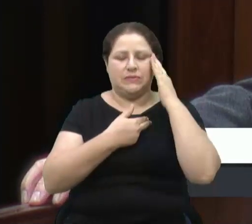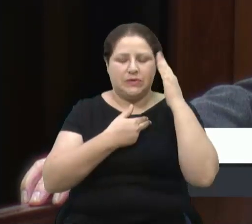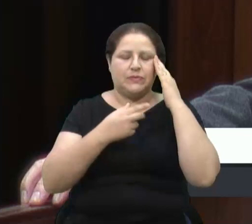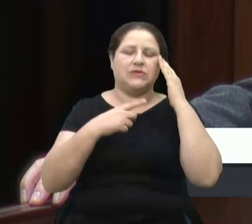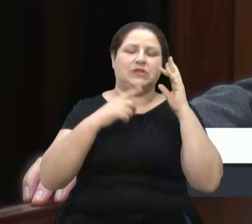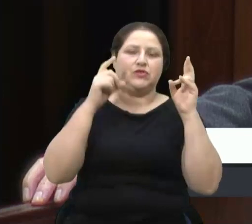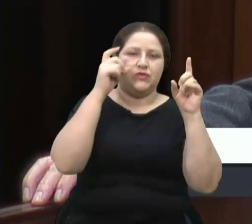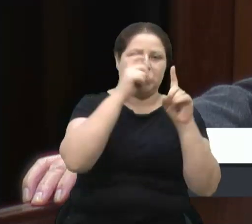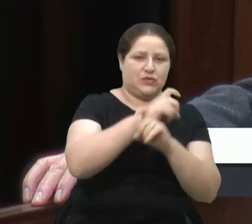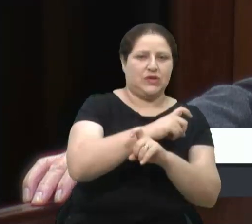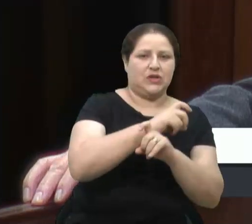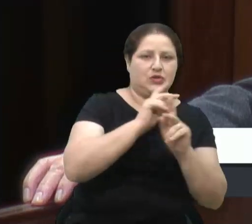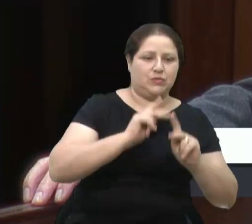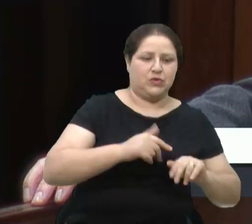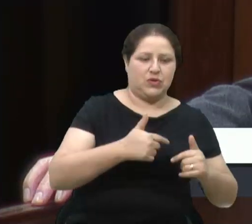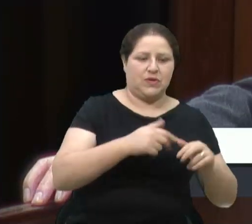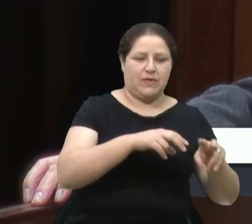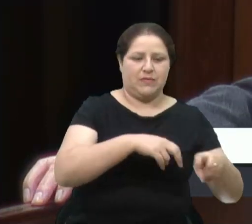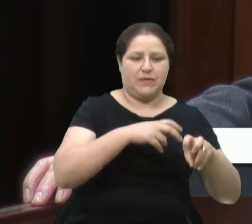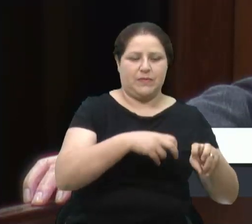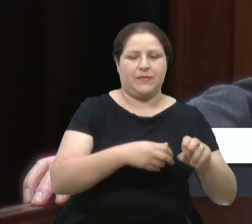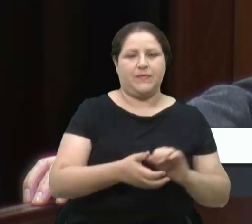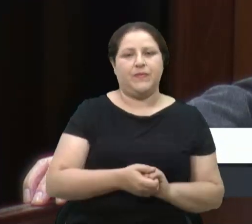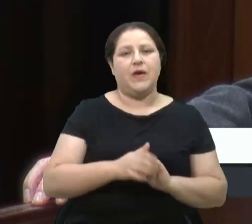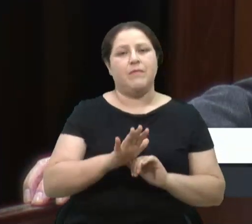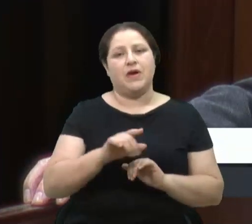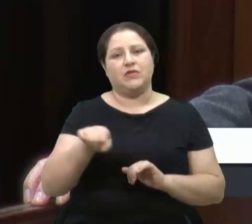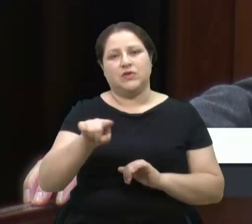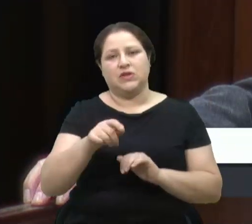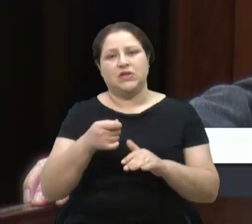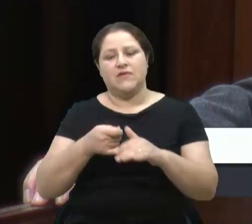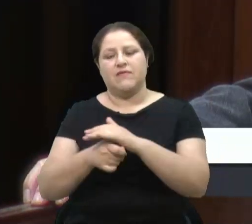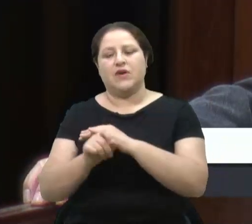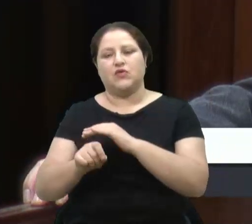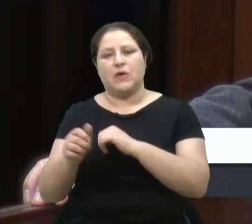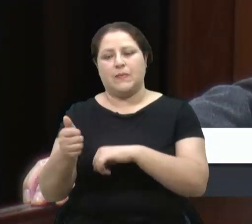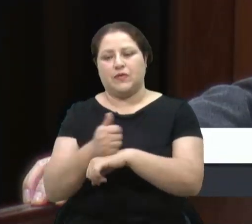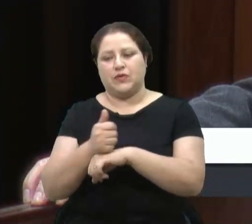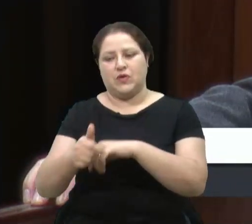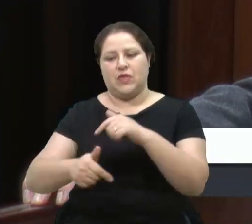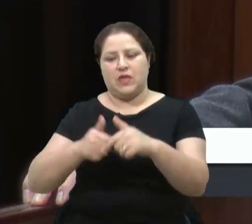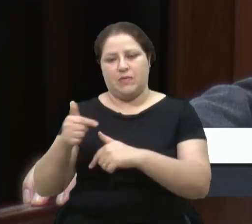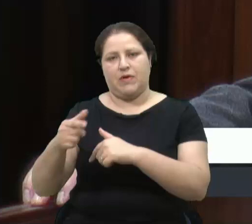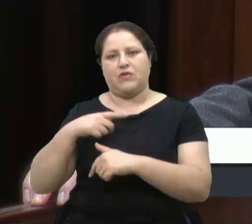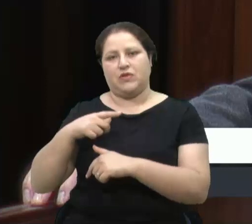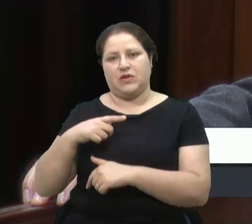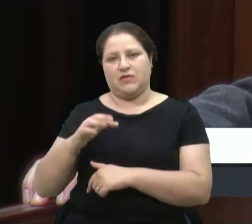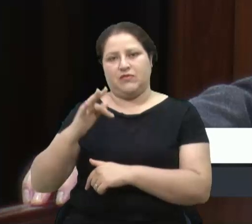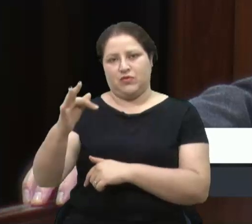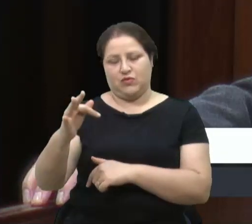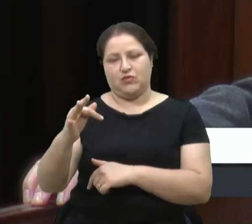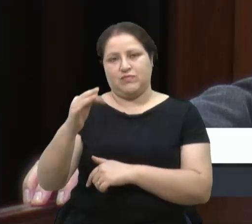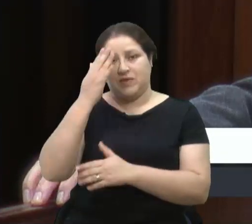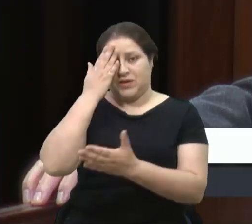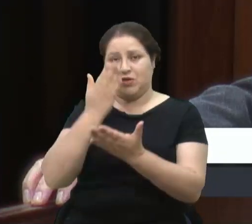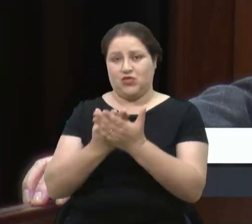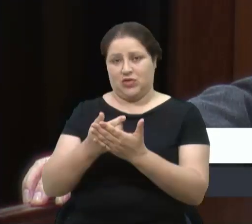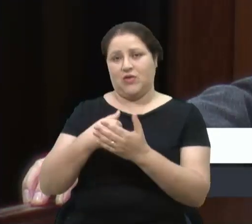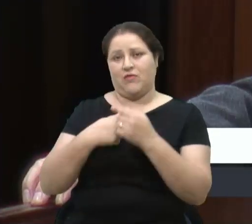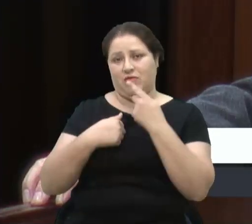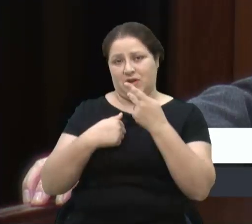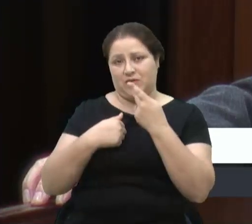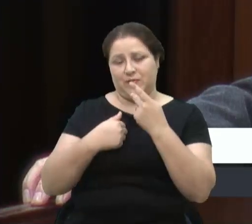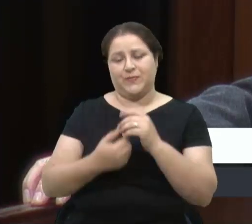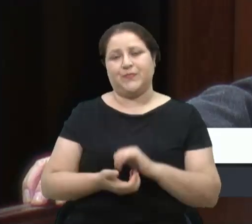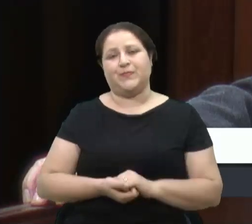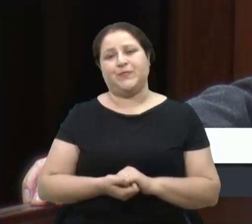numa profissão e não trabalho que tem muito futuro Acredite nisso Acredita